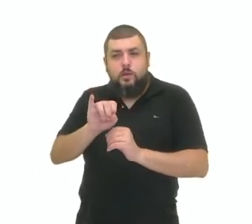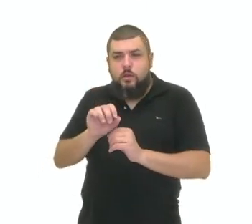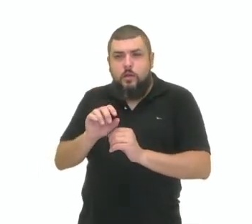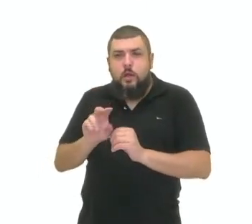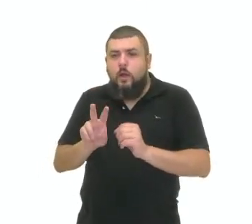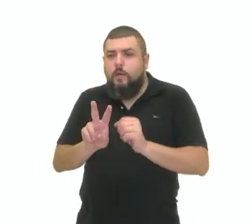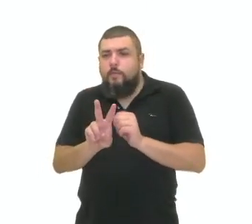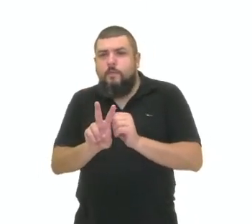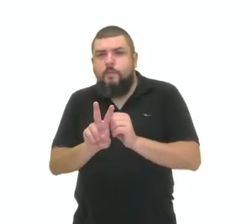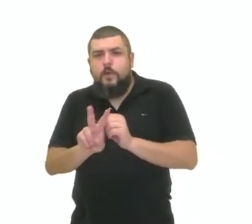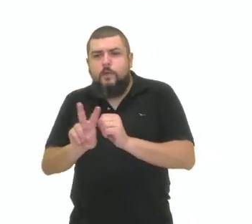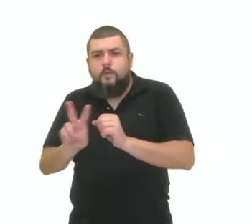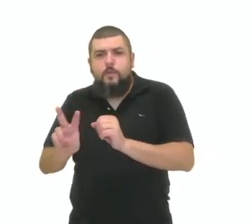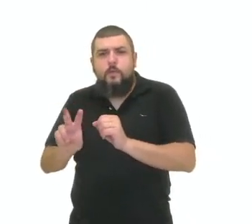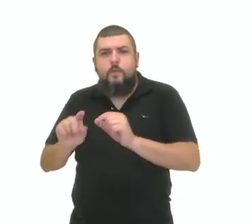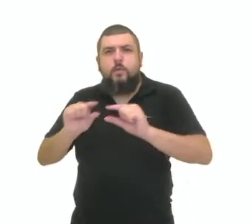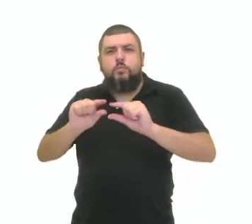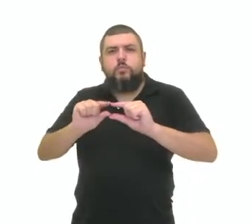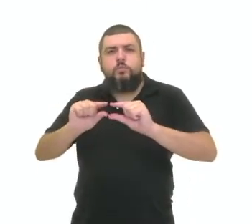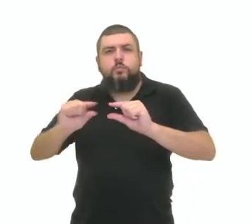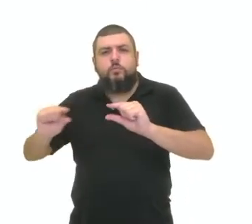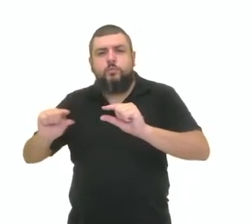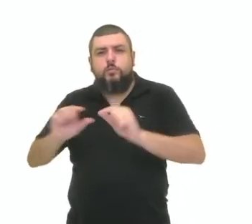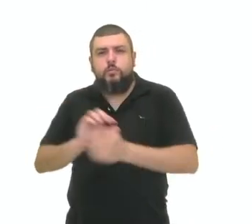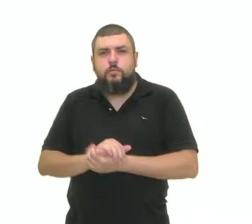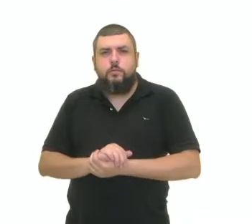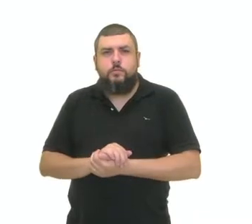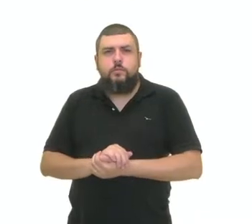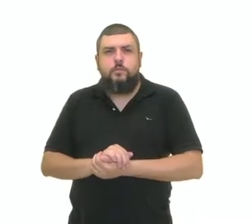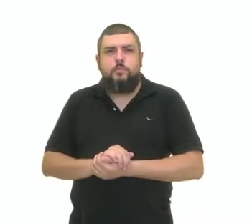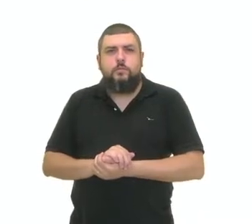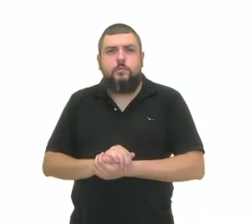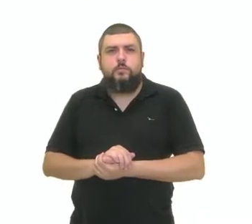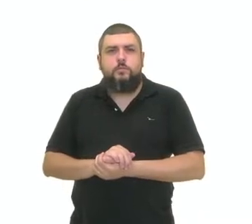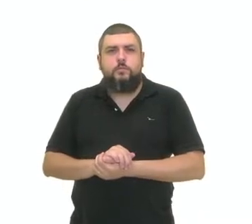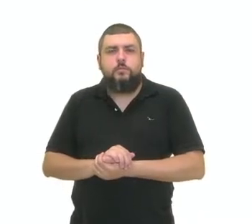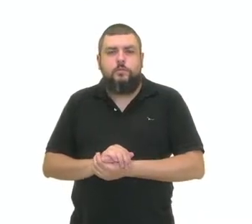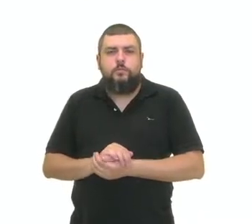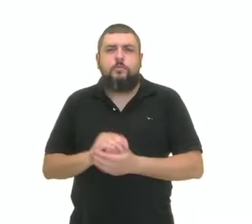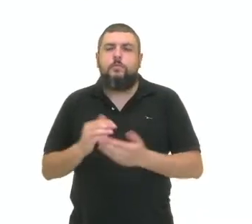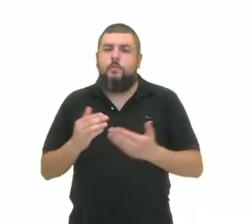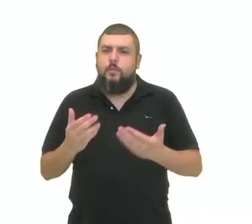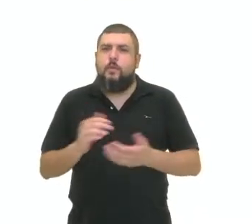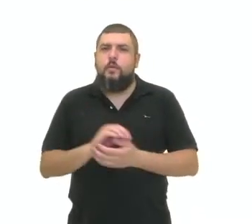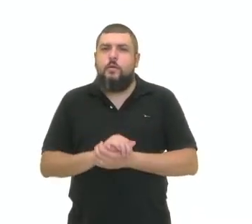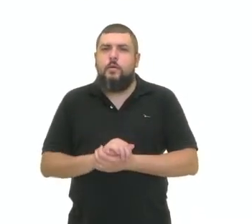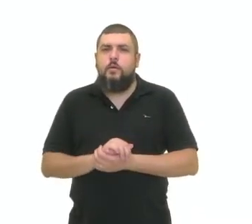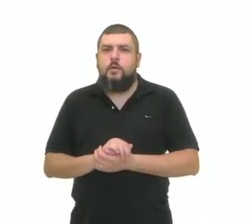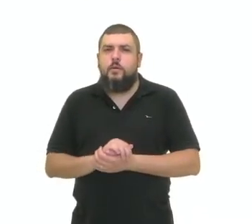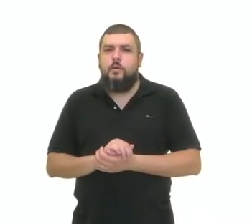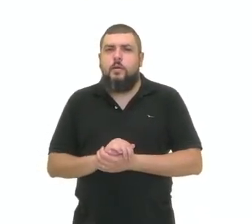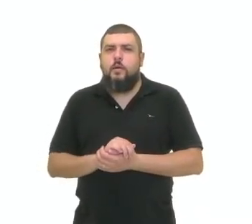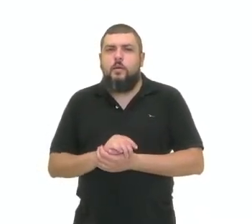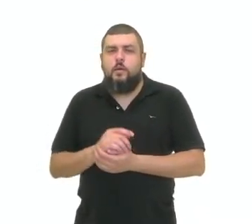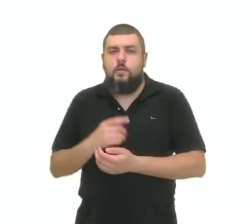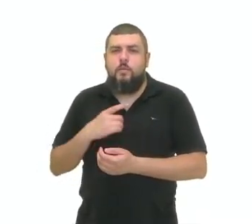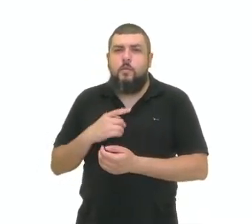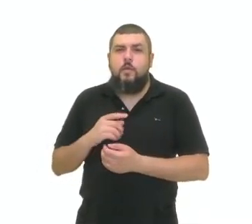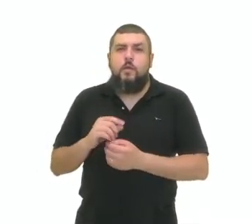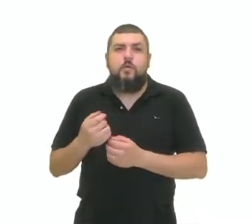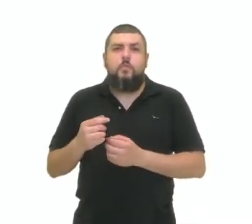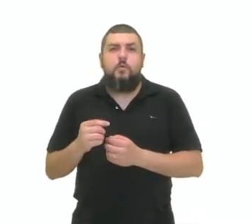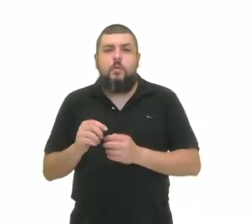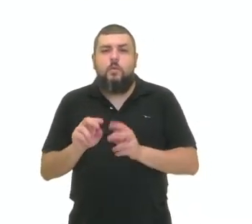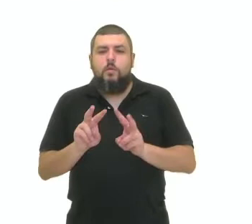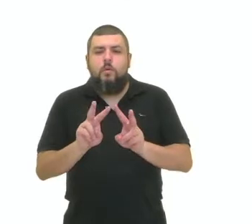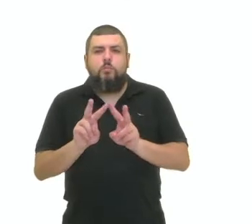letra minúscula, vezinho, vezinho. Então, os homozigotos, pois na presença, né, um domina o outro.